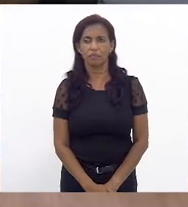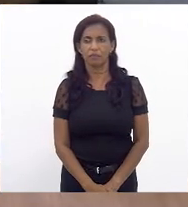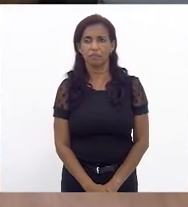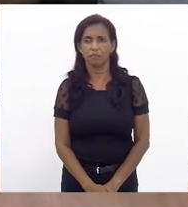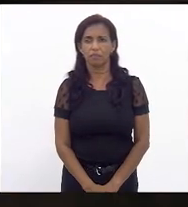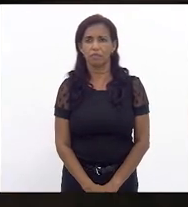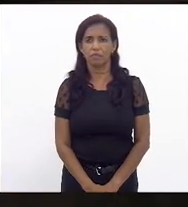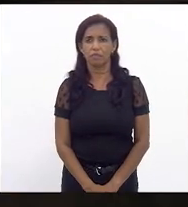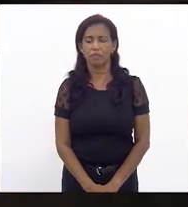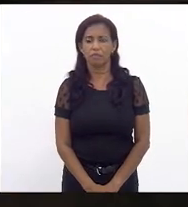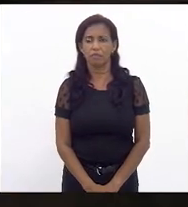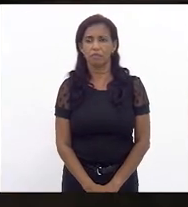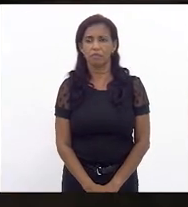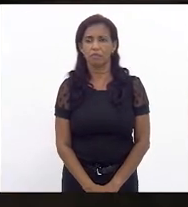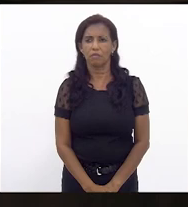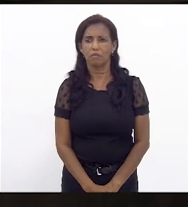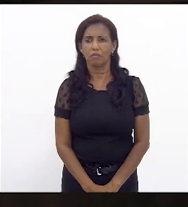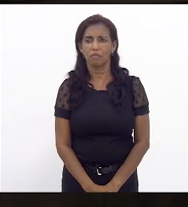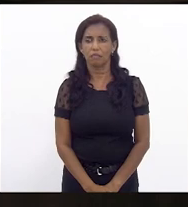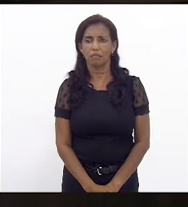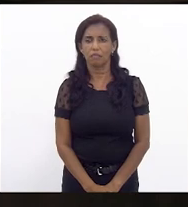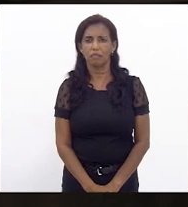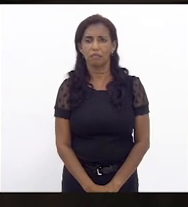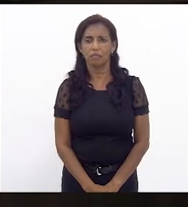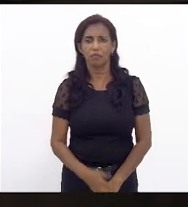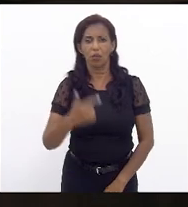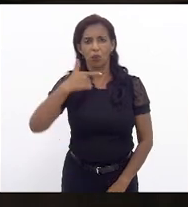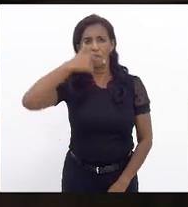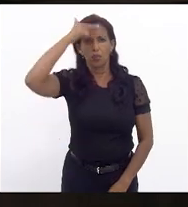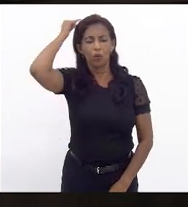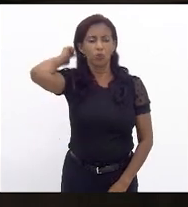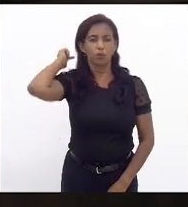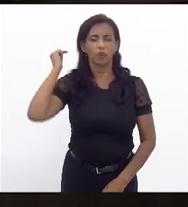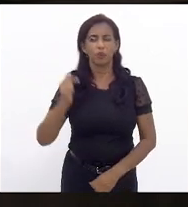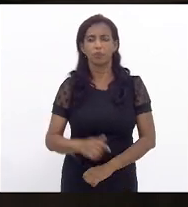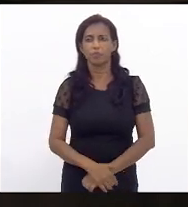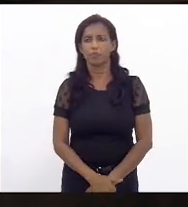Deputado Luiz Martins, pela abstenção. Deputado Luiz Paulo.